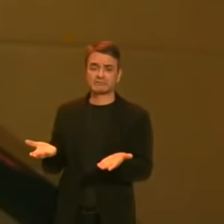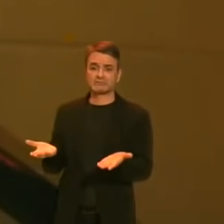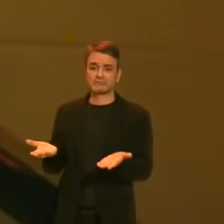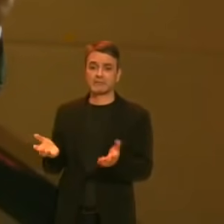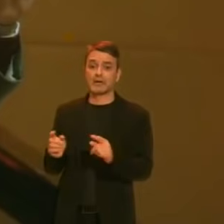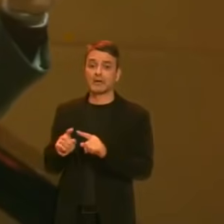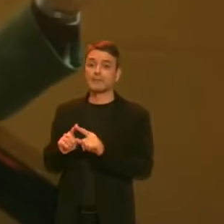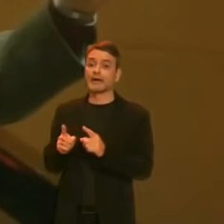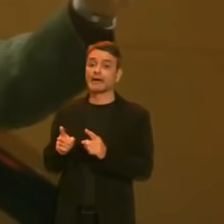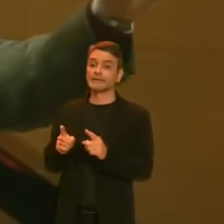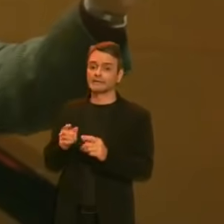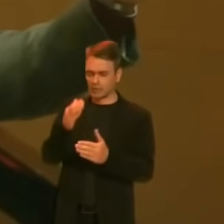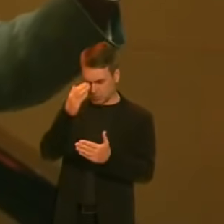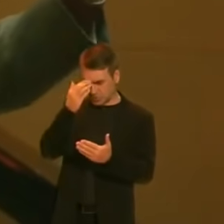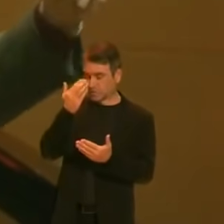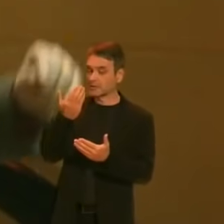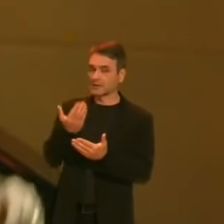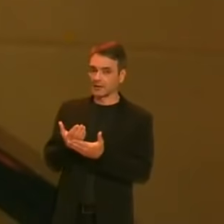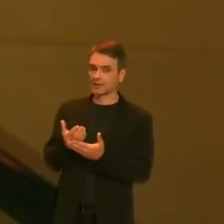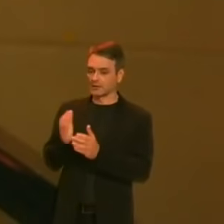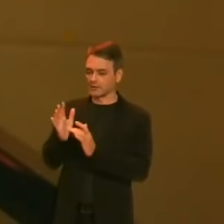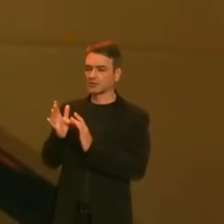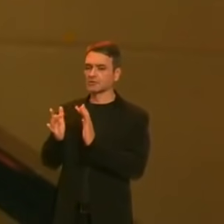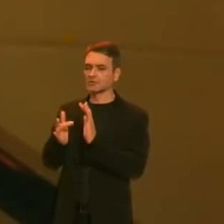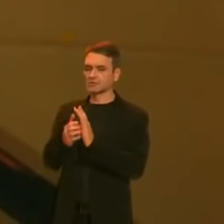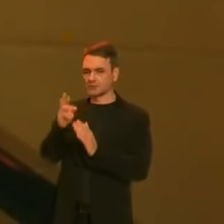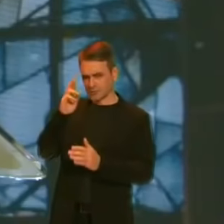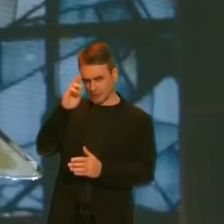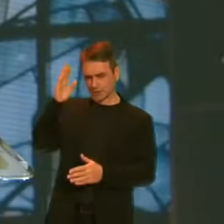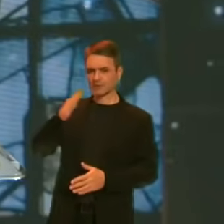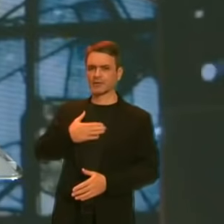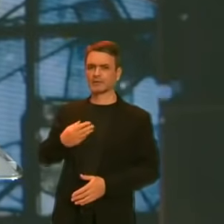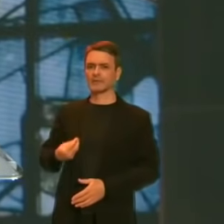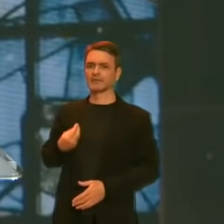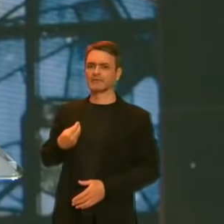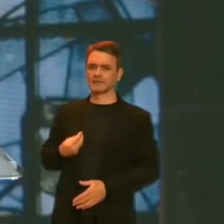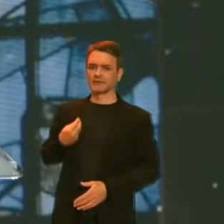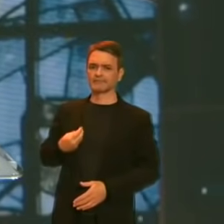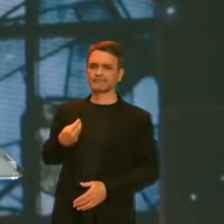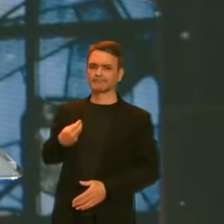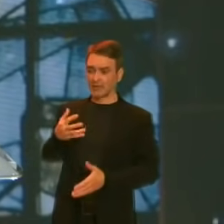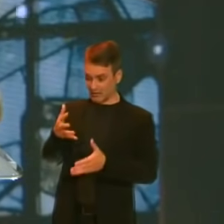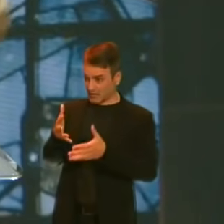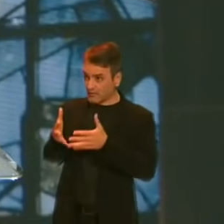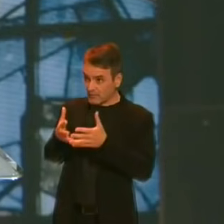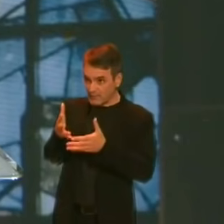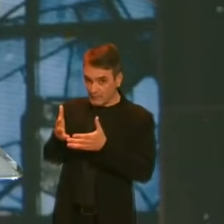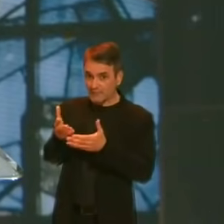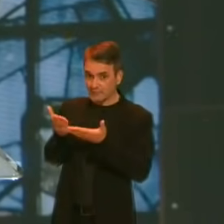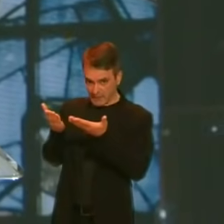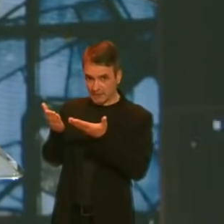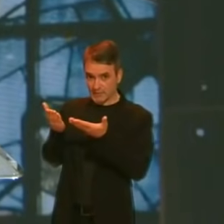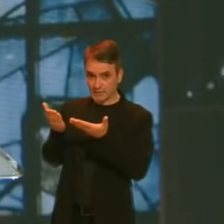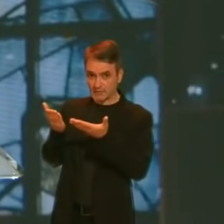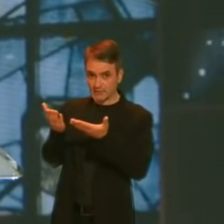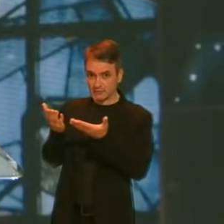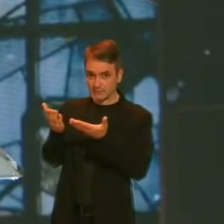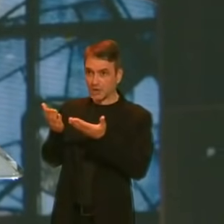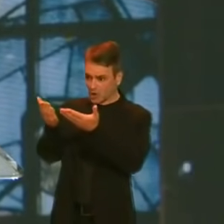mas eu creio que Tu podes ser o Senhor da minha vida. Diga para Ele. Por isso eu quero convidar o